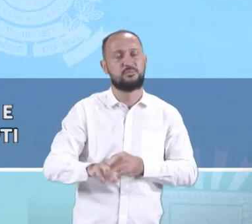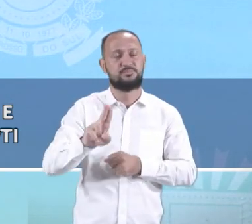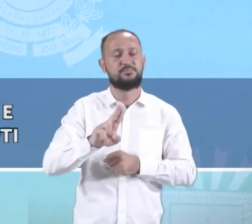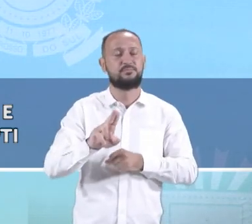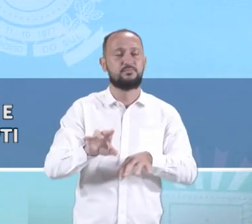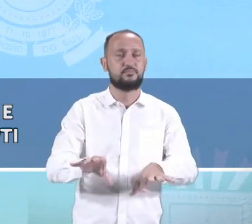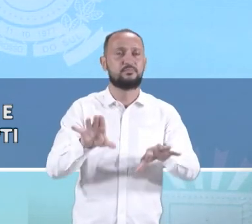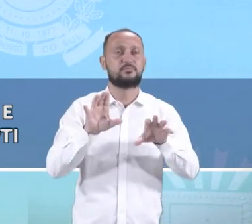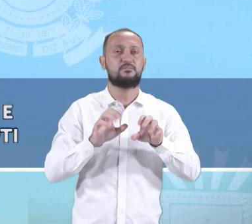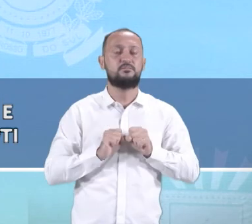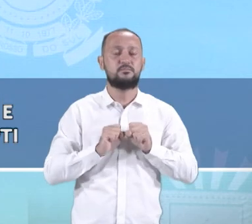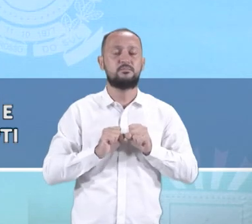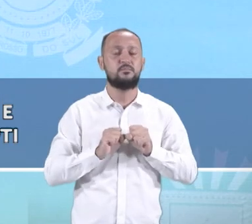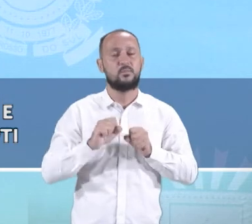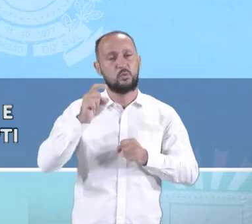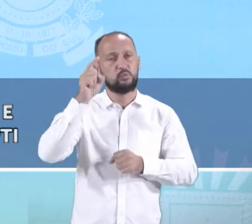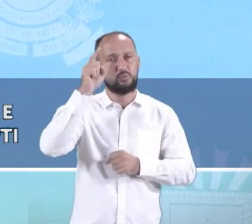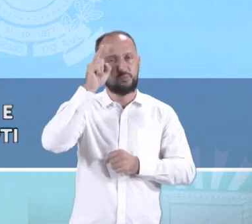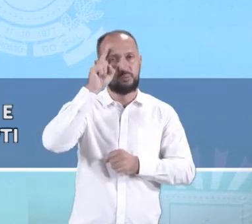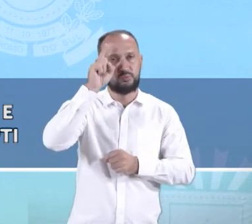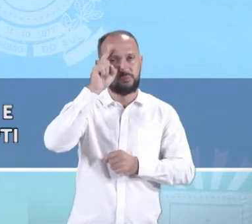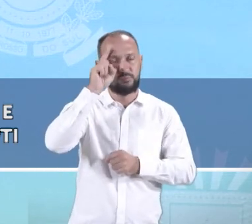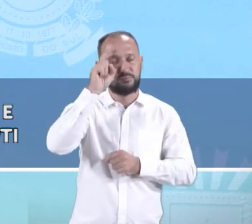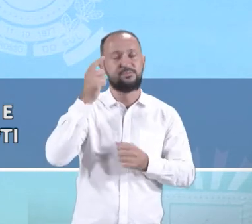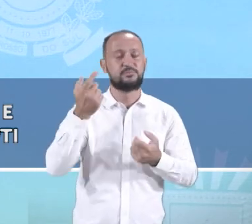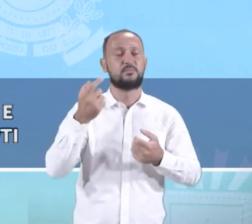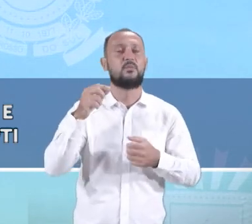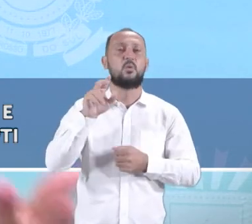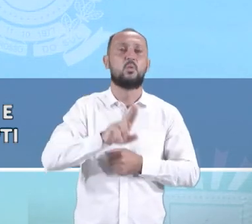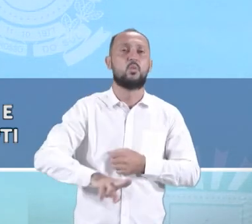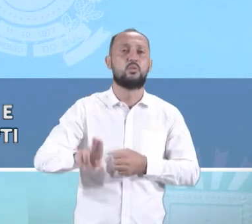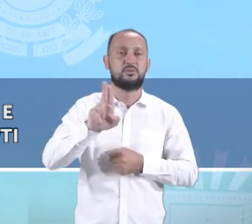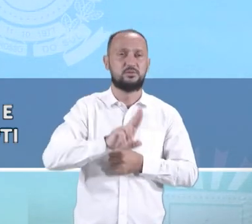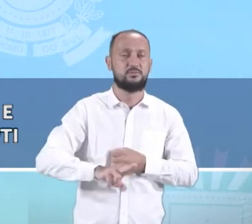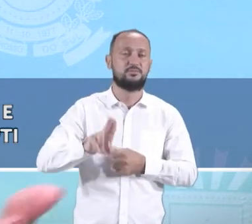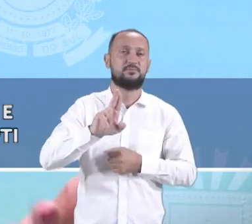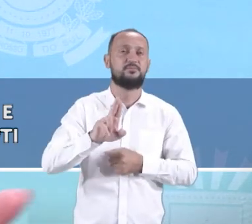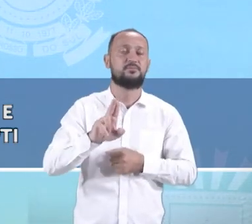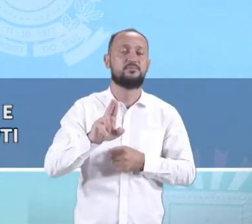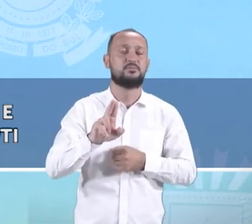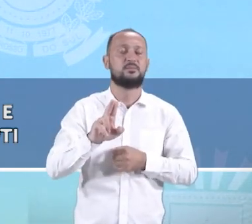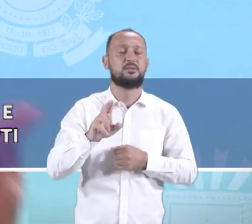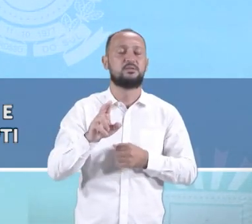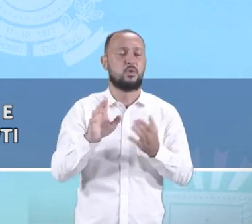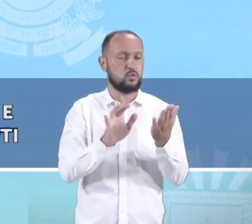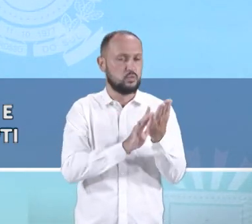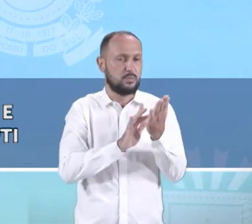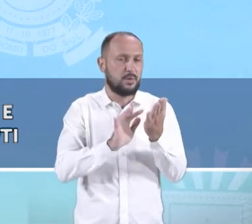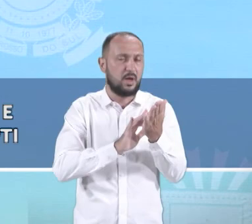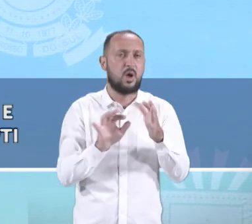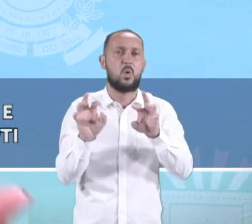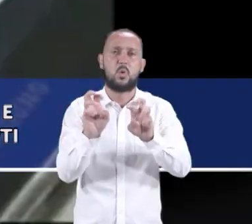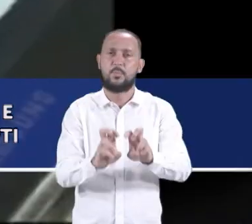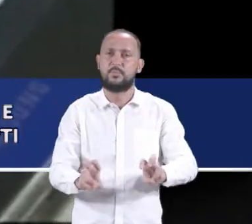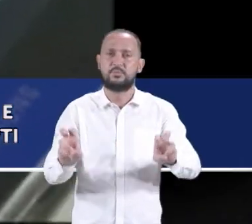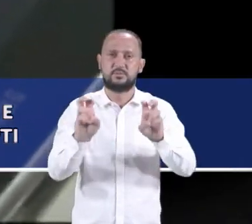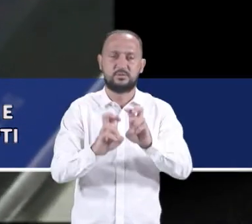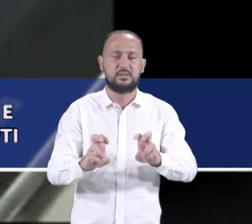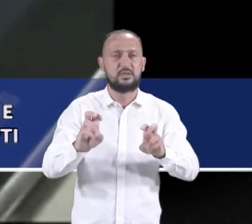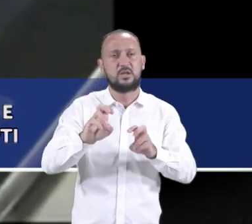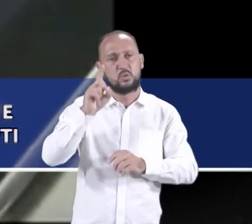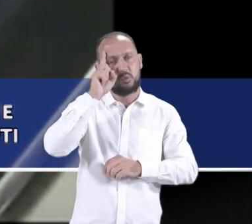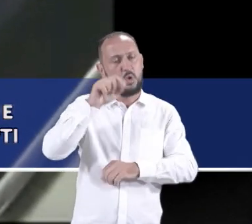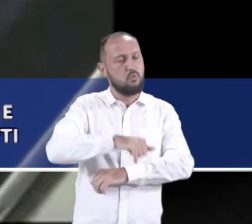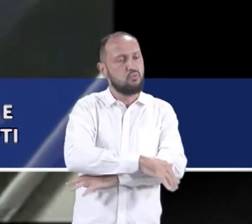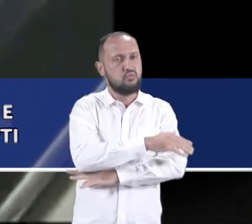utilizando, incorporando no seu dia a dia, né? Elas já utilizam, né, os smartphones, os computadores